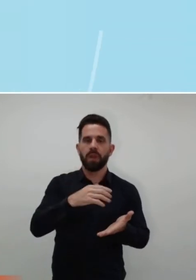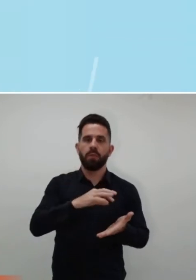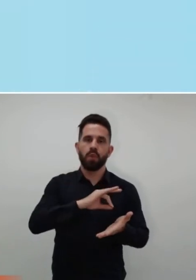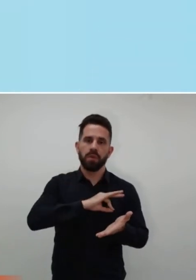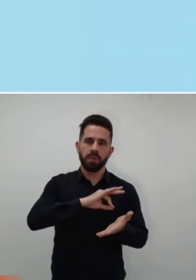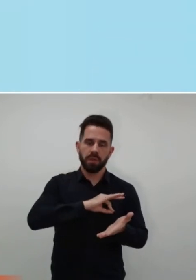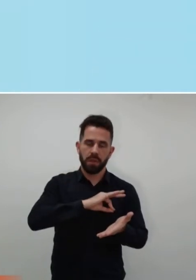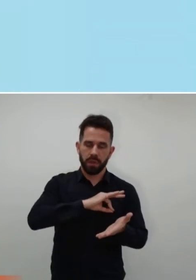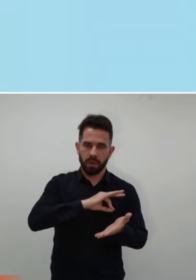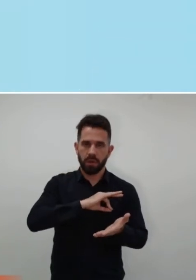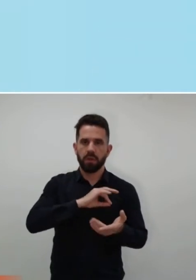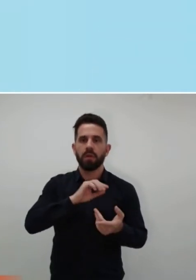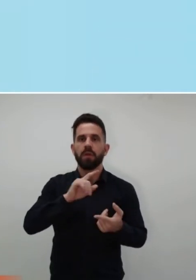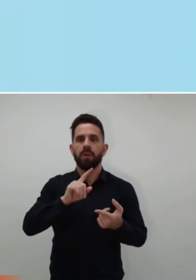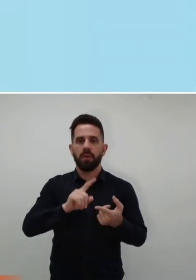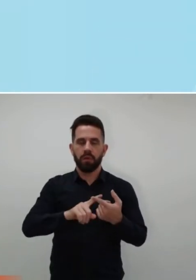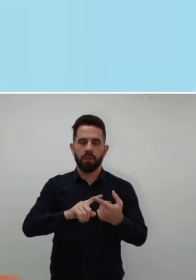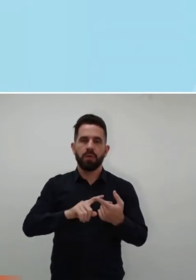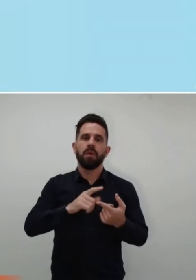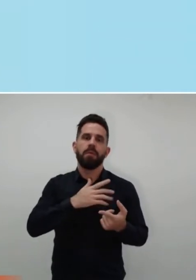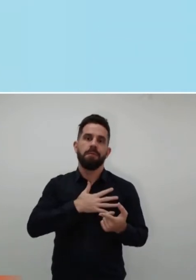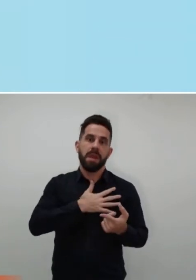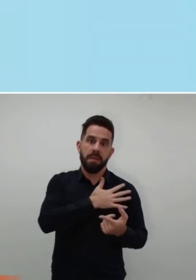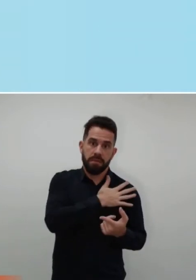245 como militares reformados,